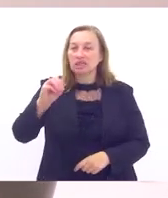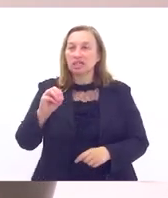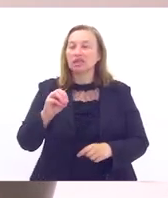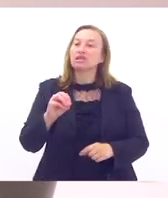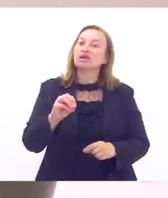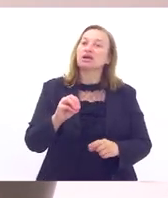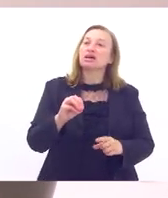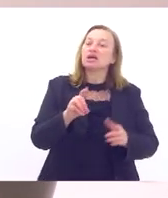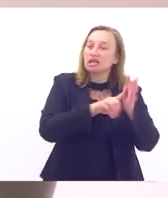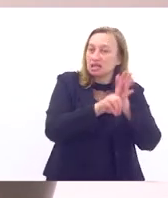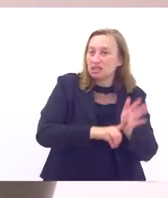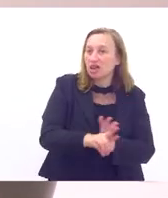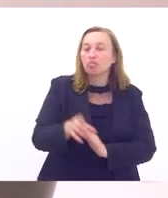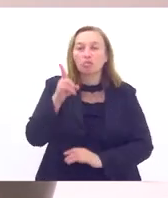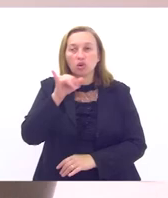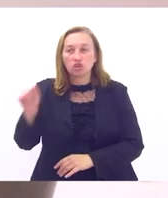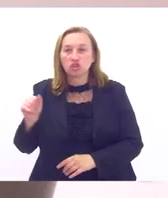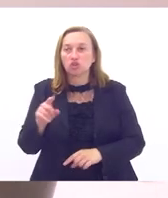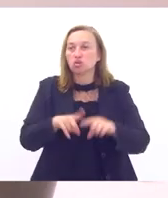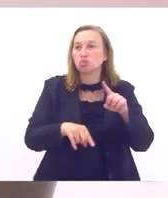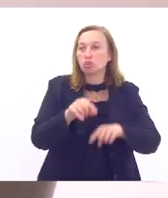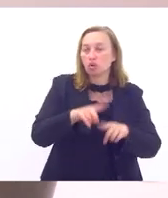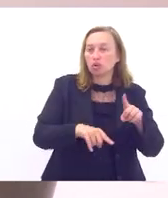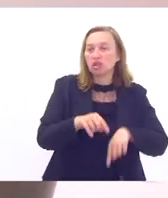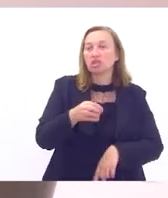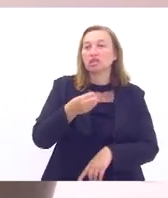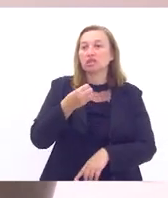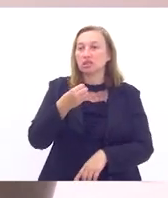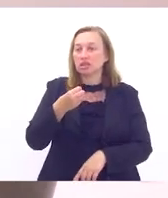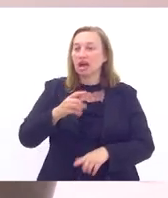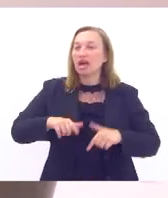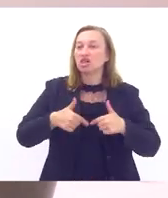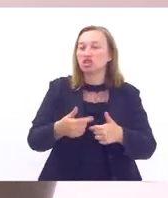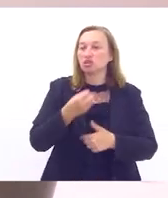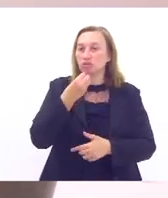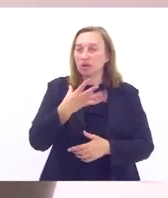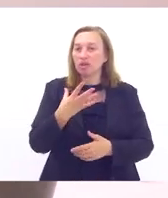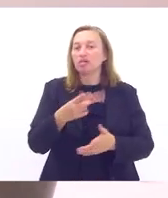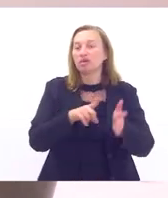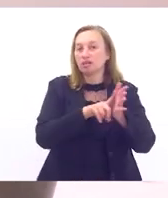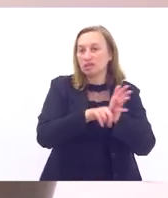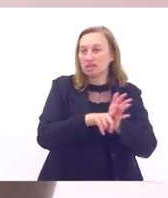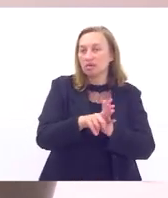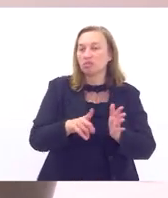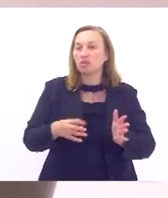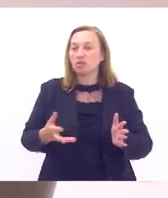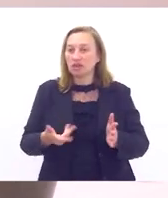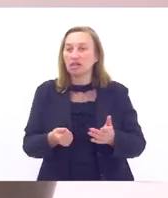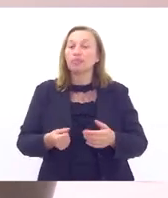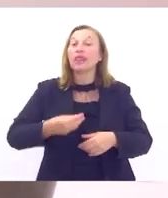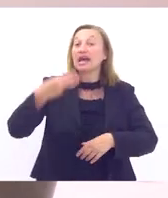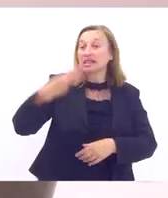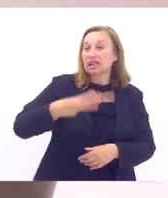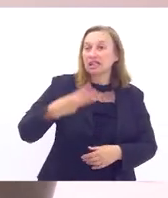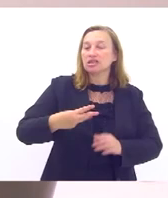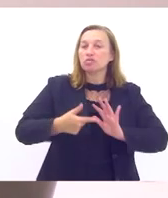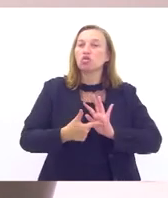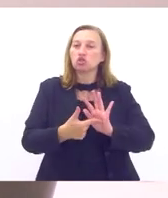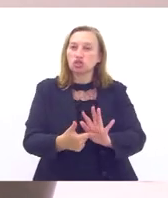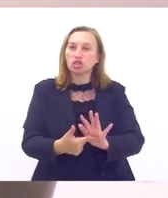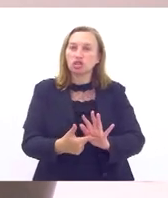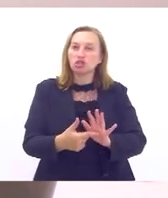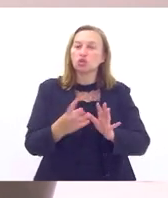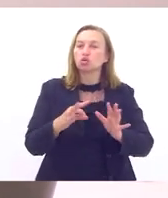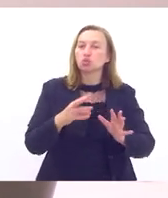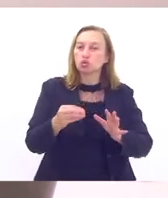Ou seja, o equipamento se encontra com sua capacidade máxima em funcionamento no limite para a realização de exames. 3. Considerando que as amostras precisam ser